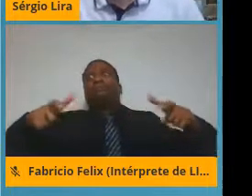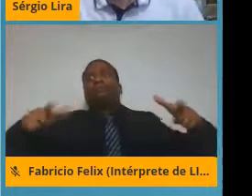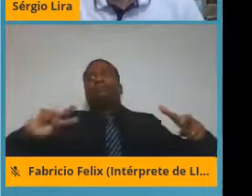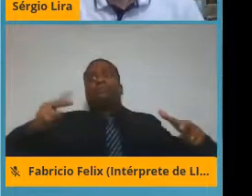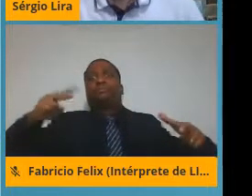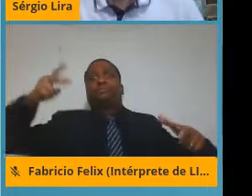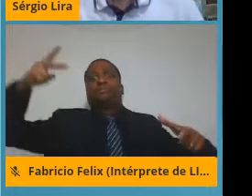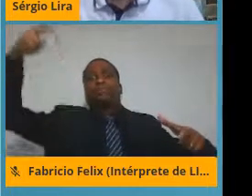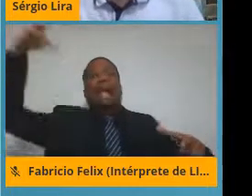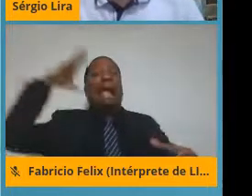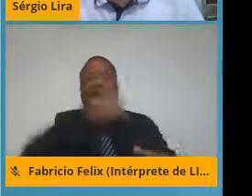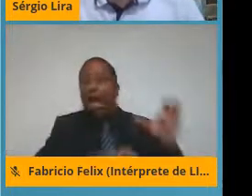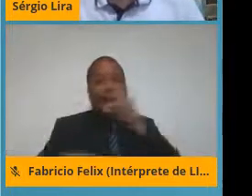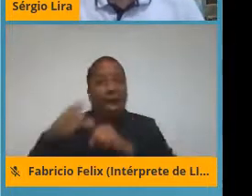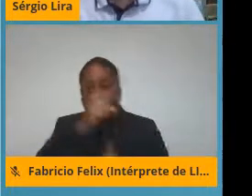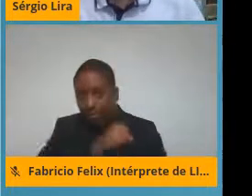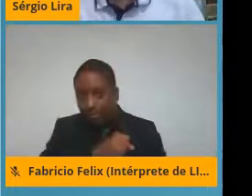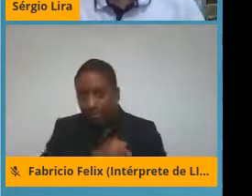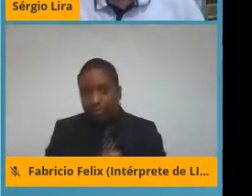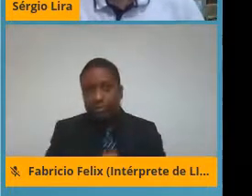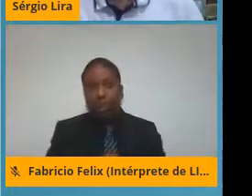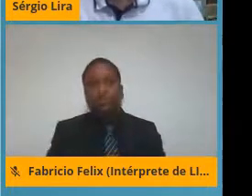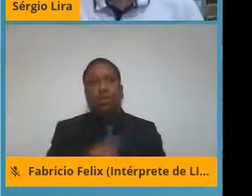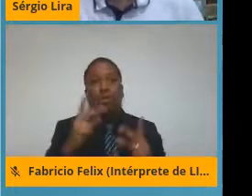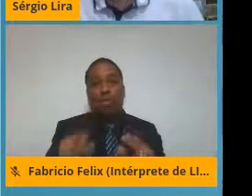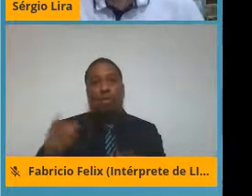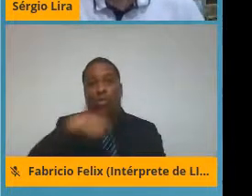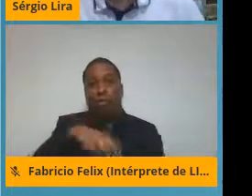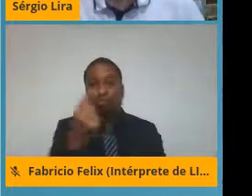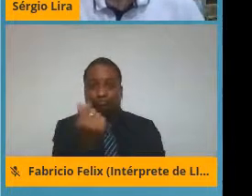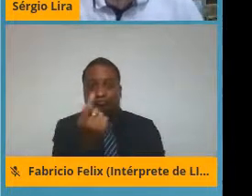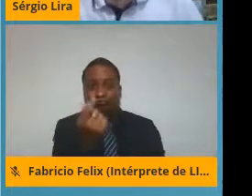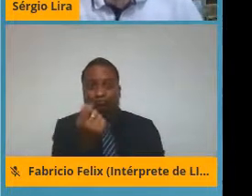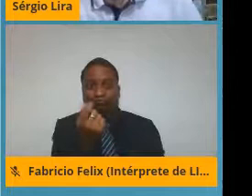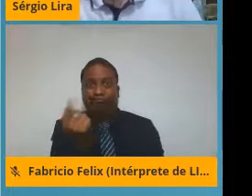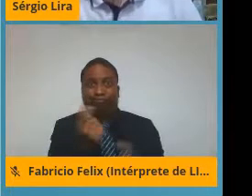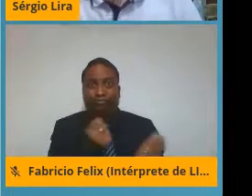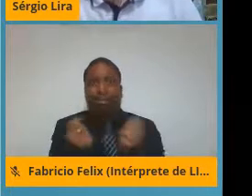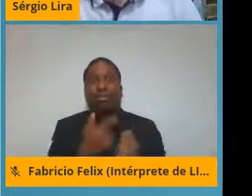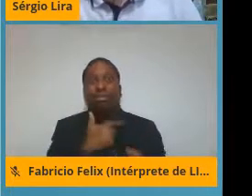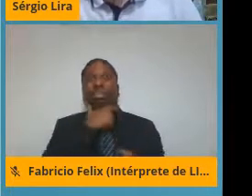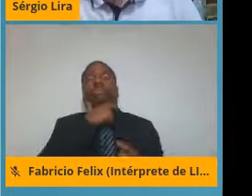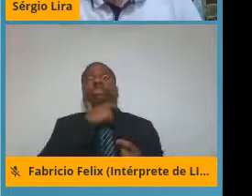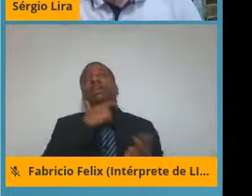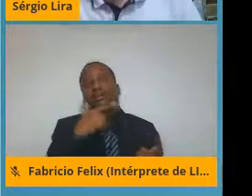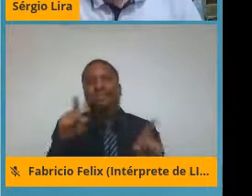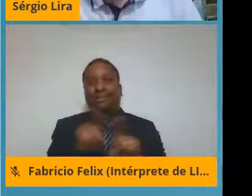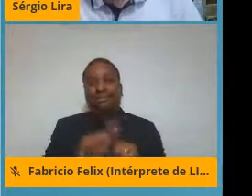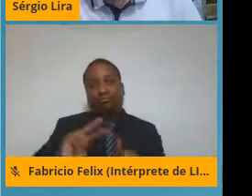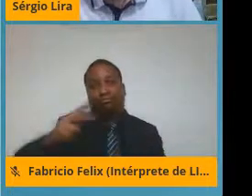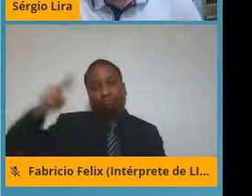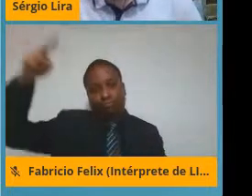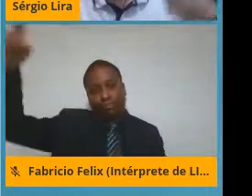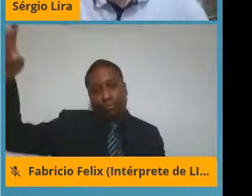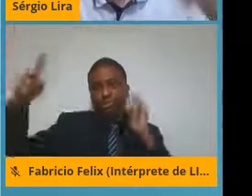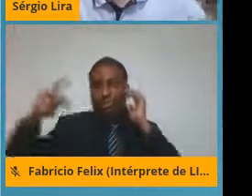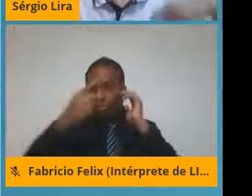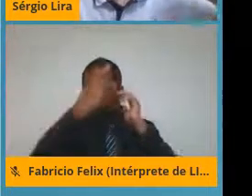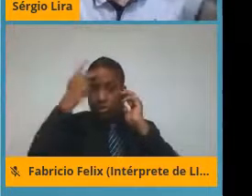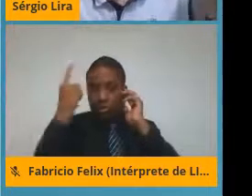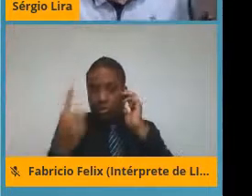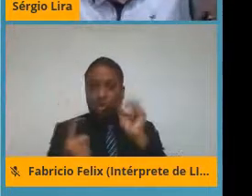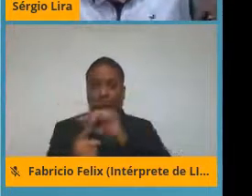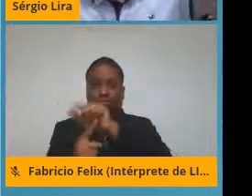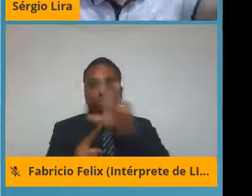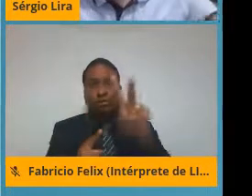muito rápido, do mesmo jeito que as nossas dívidas, os juros compostos. Então, uma pessoa contamina 2,5